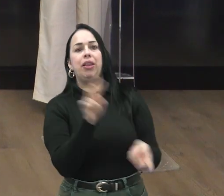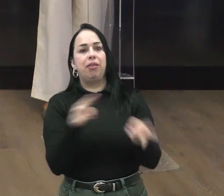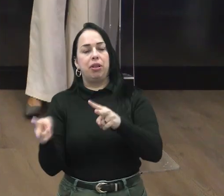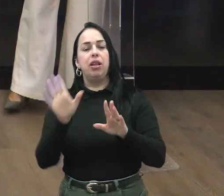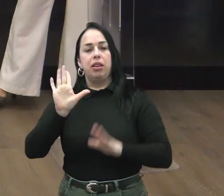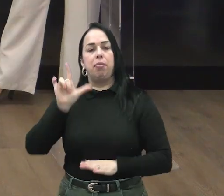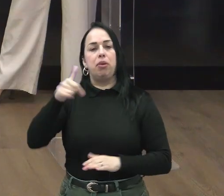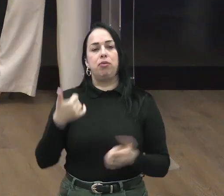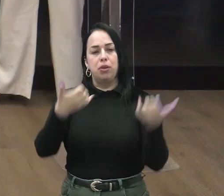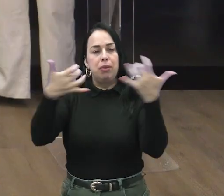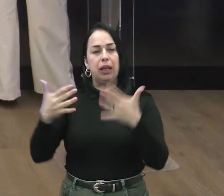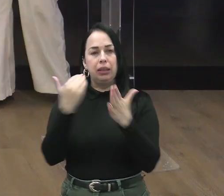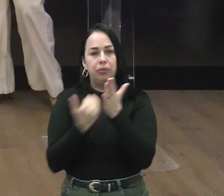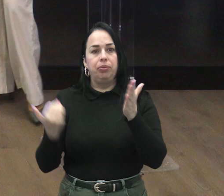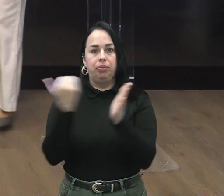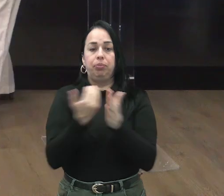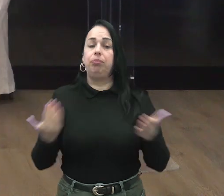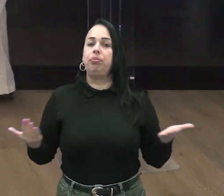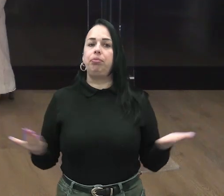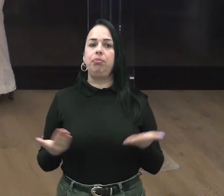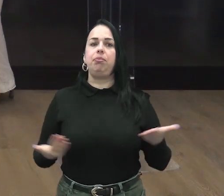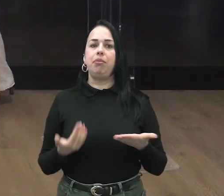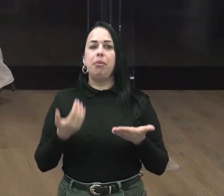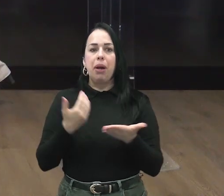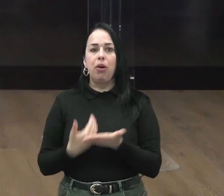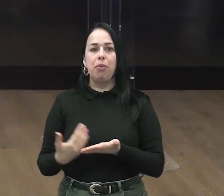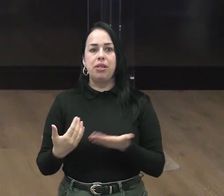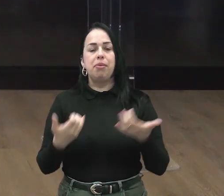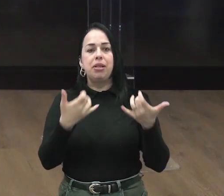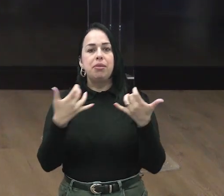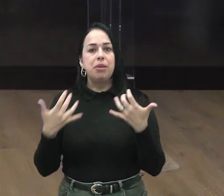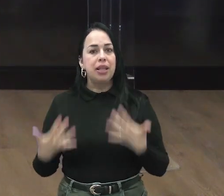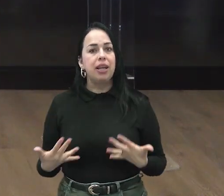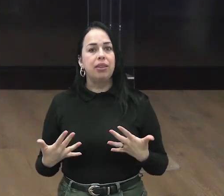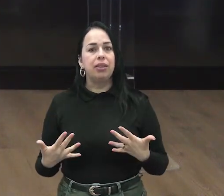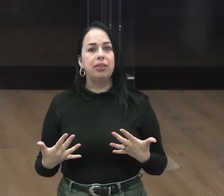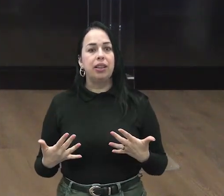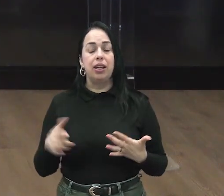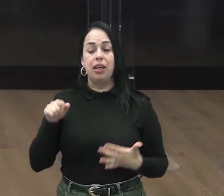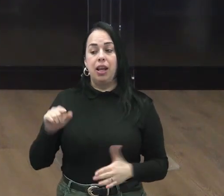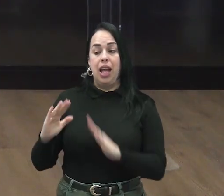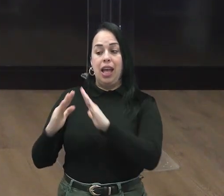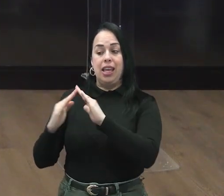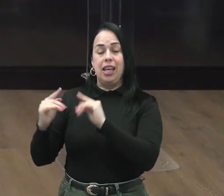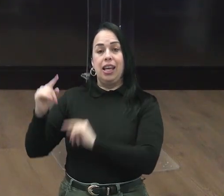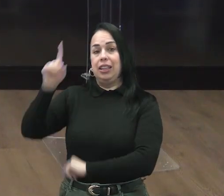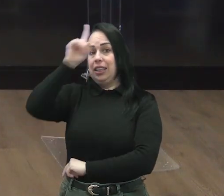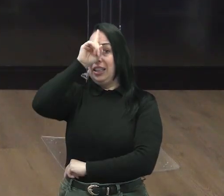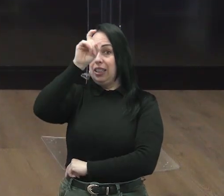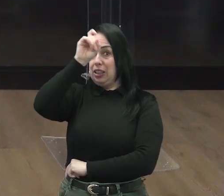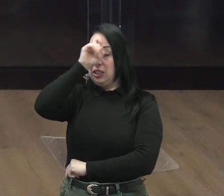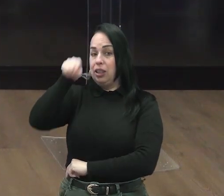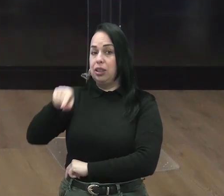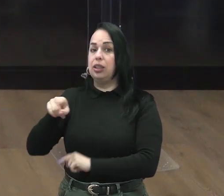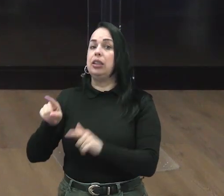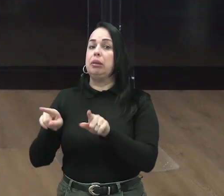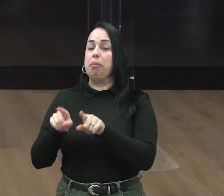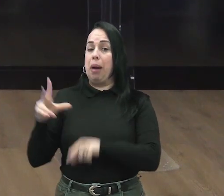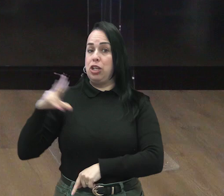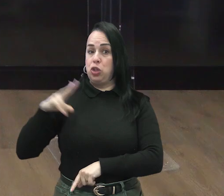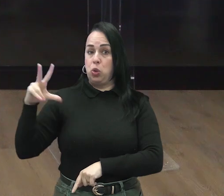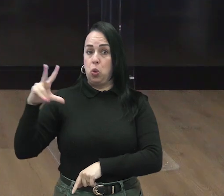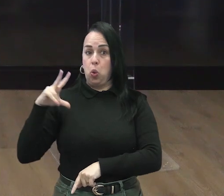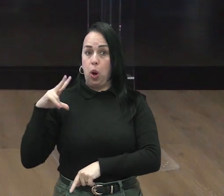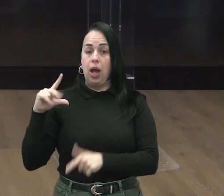Os detalhes daqui a pouquinho. E para começar, a gente fala sobre a possibilidade de hospitais privados e também